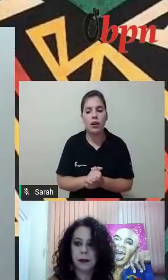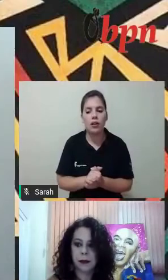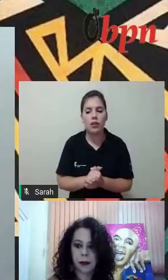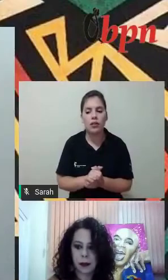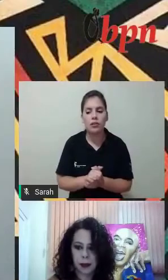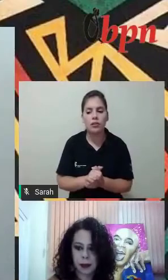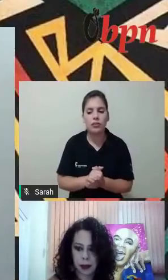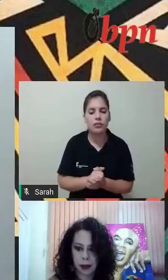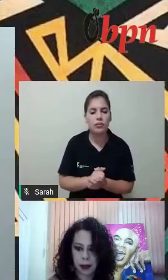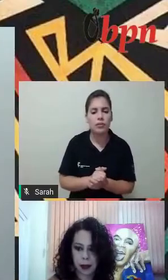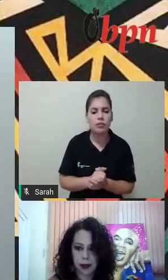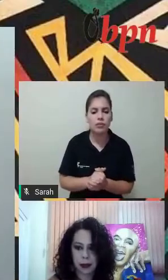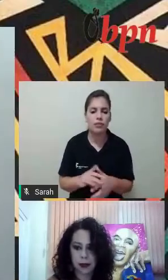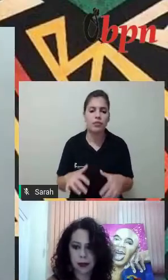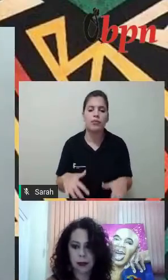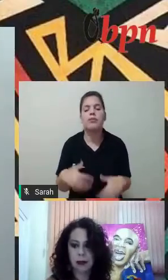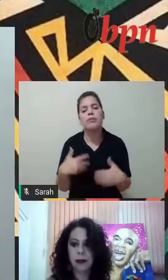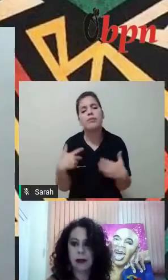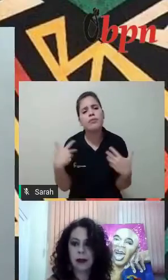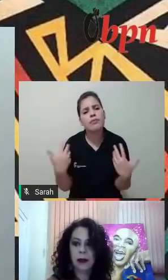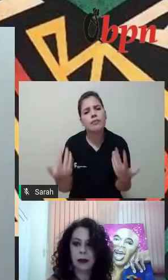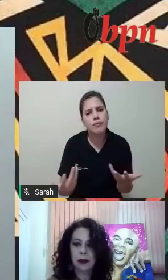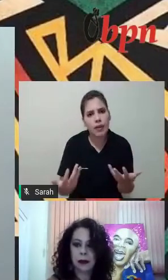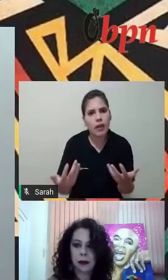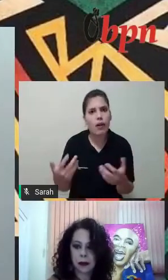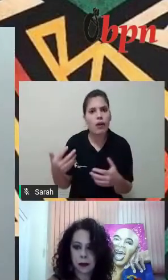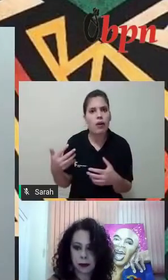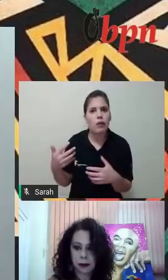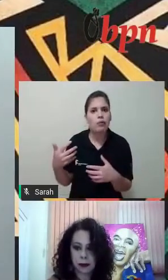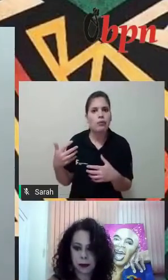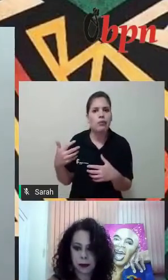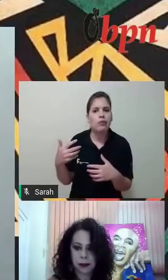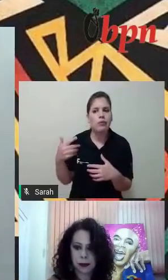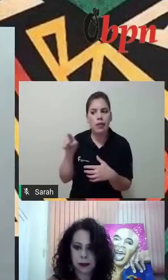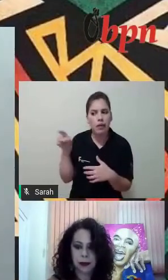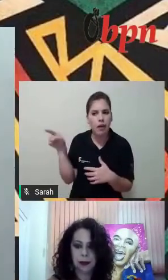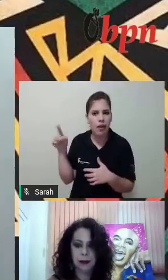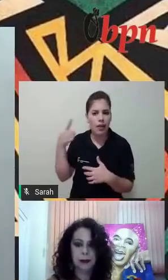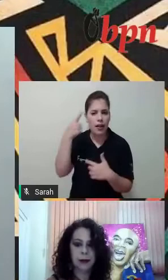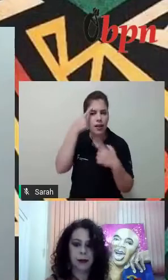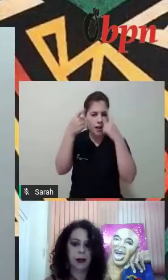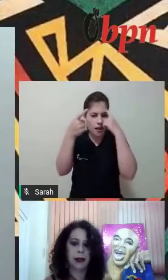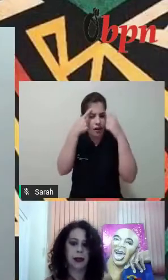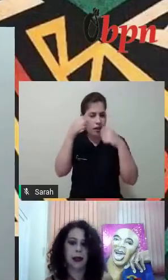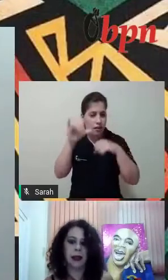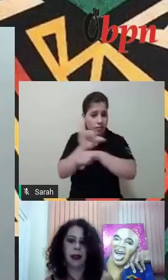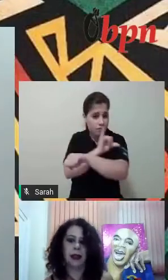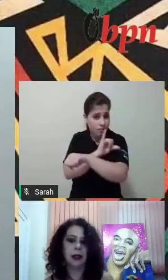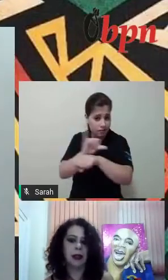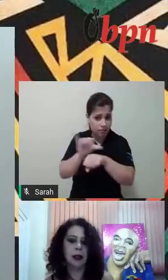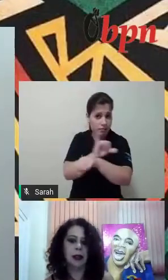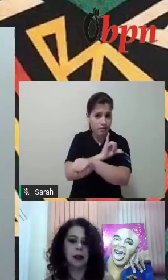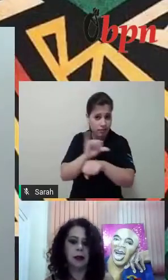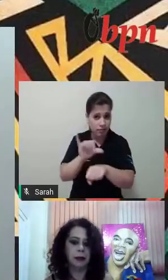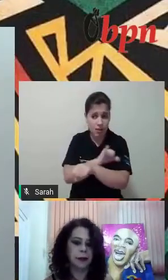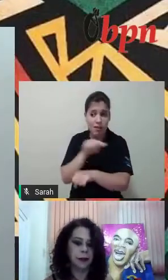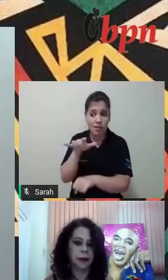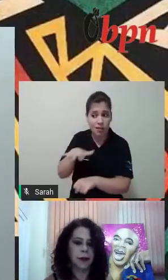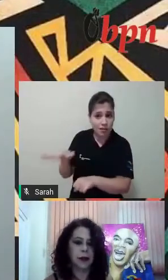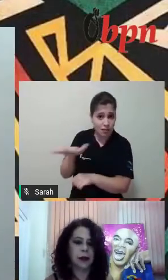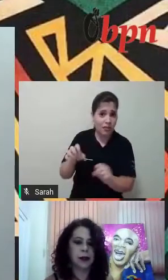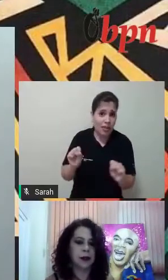pensar também, né, a engenhosidade, as táticas de defesa desses